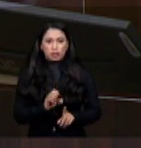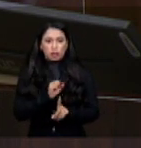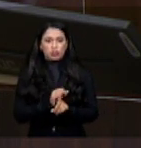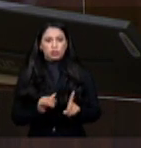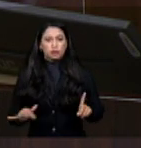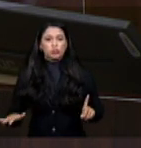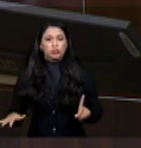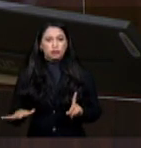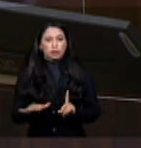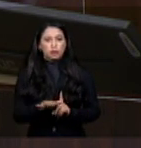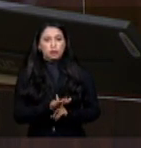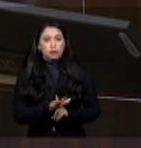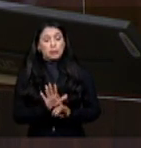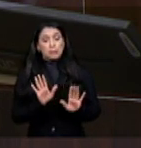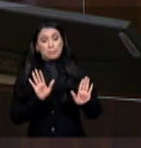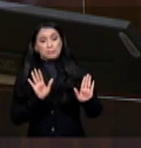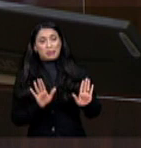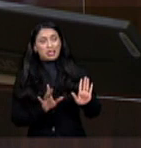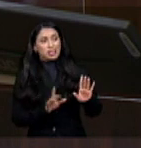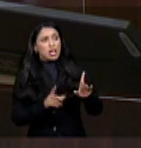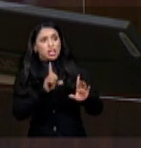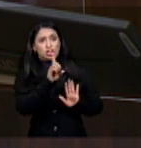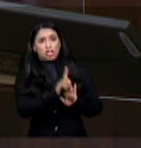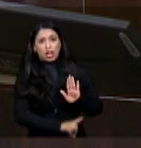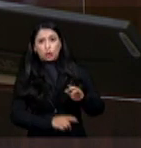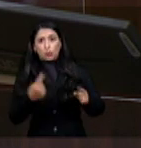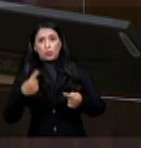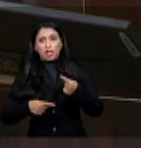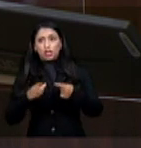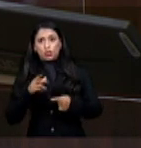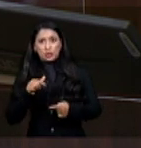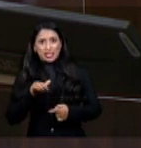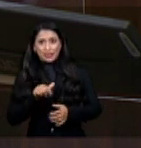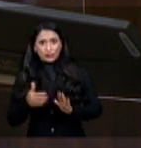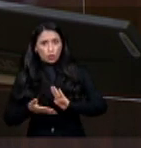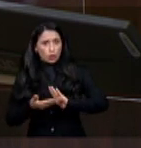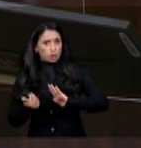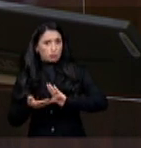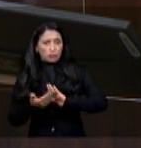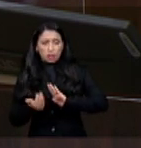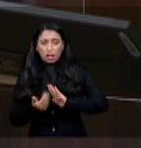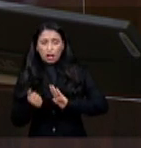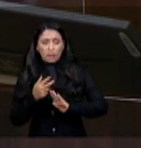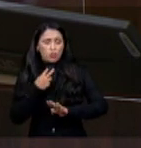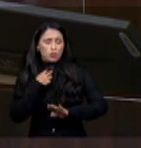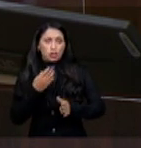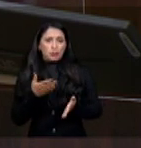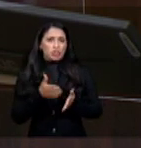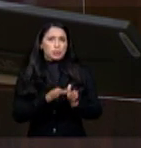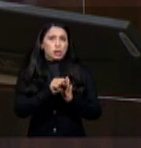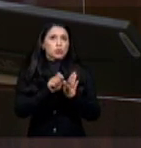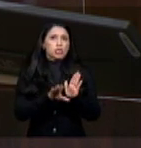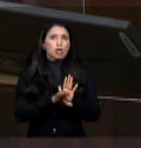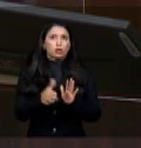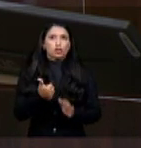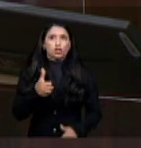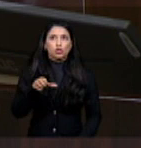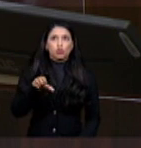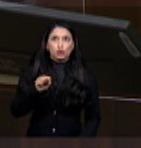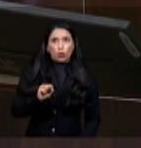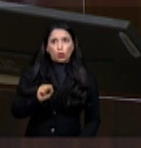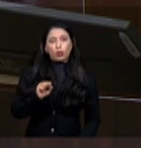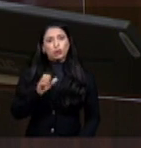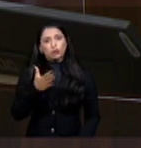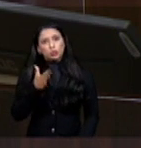sociais mas eram excluídas dos direitos políticos e se viu os ordenamentos ingleses deve o século 18 e início e meados do século